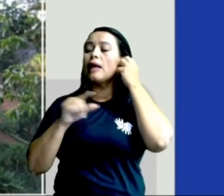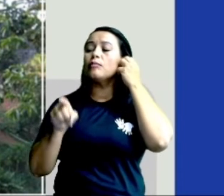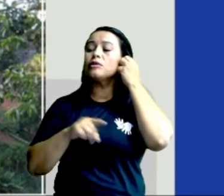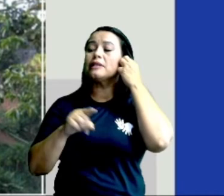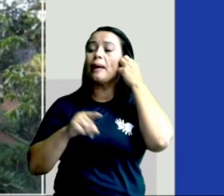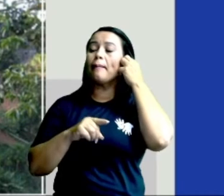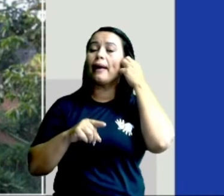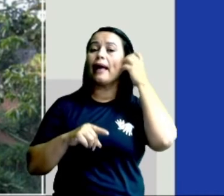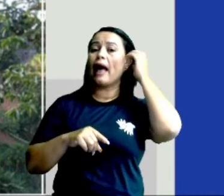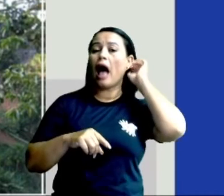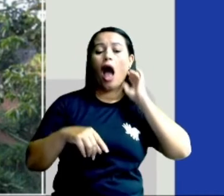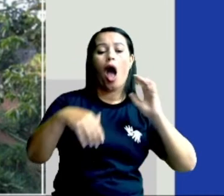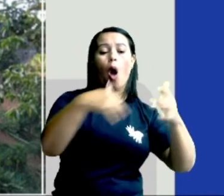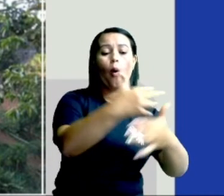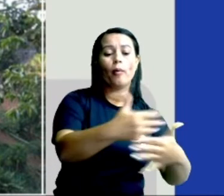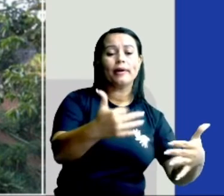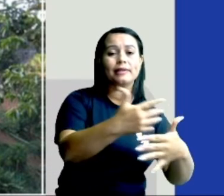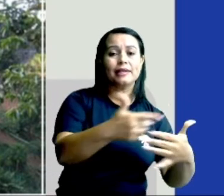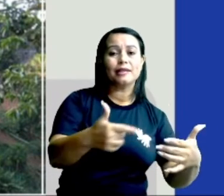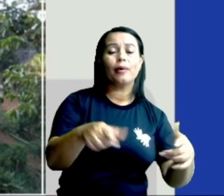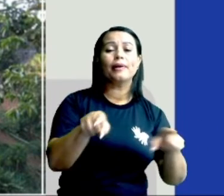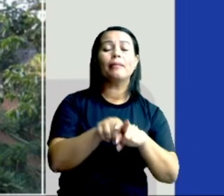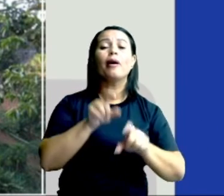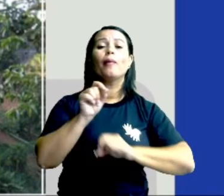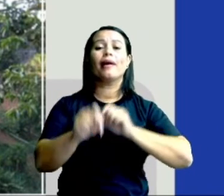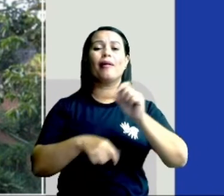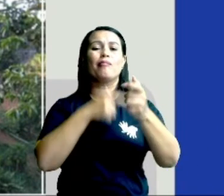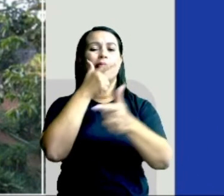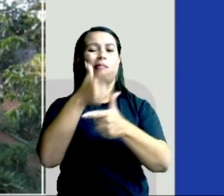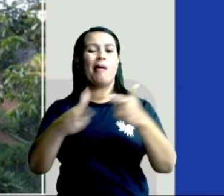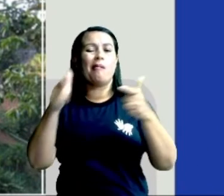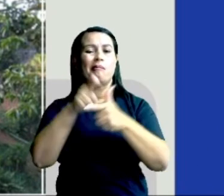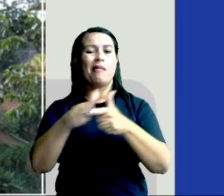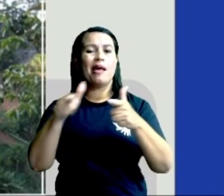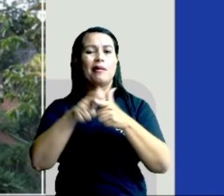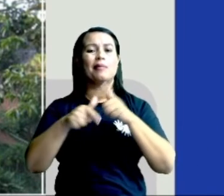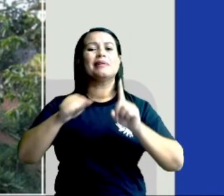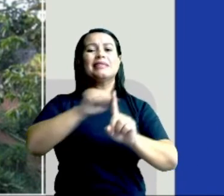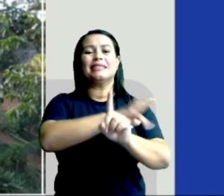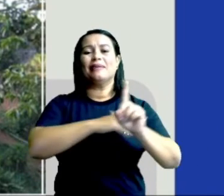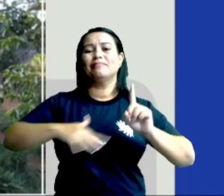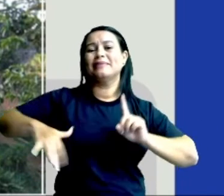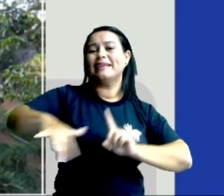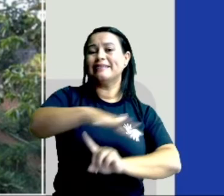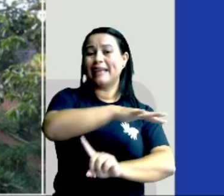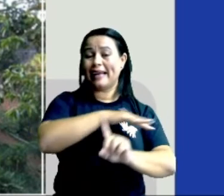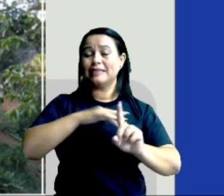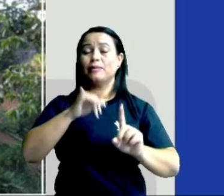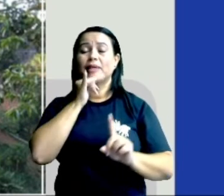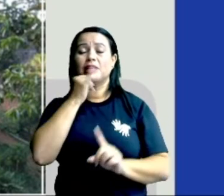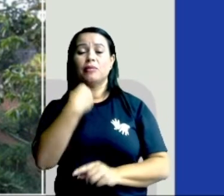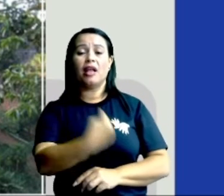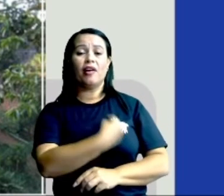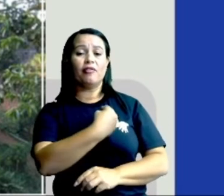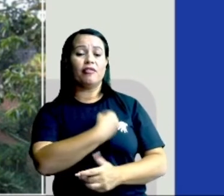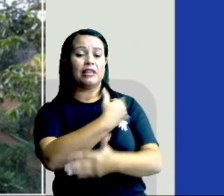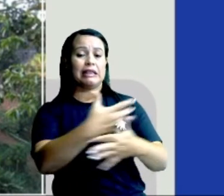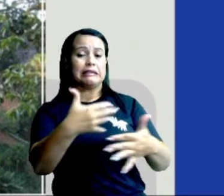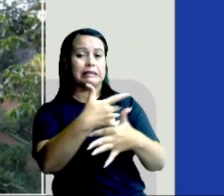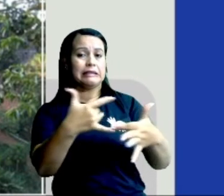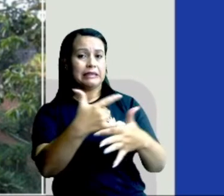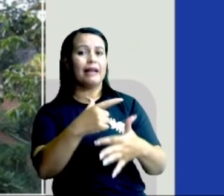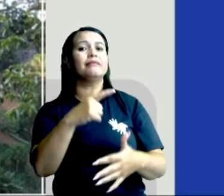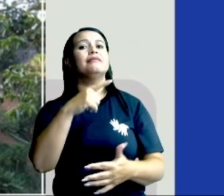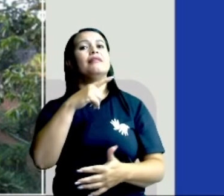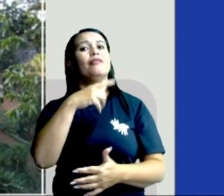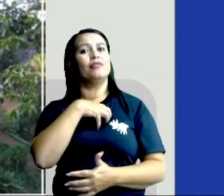tem urbanização e problemas ambientais. Quando a gente vive nas cidades, a gente vai estar predisposto a